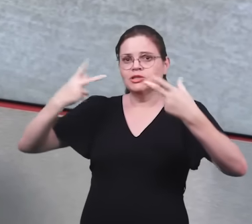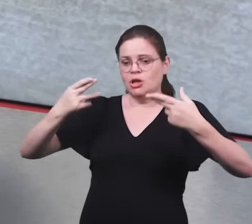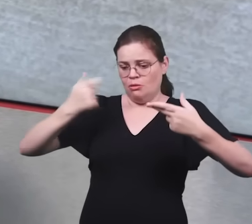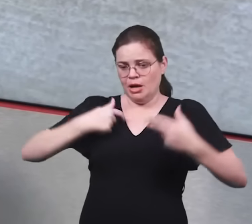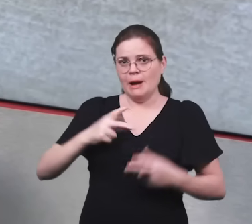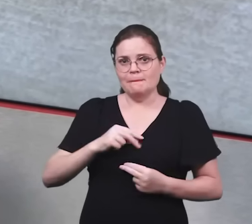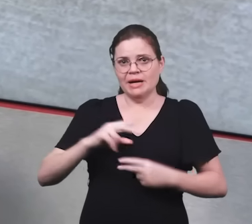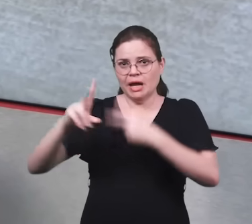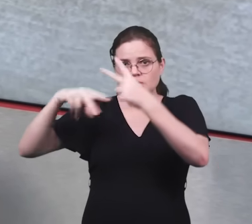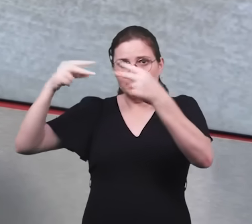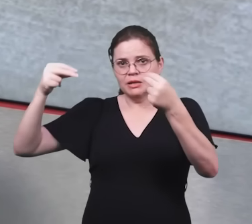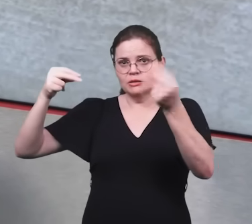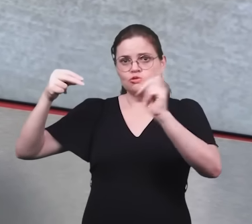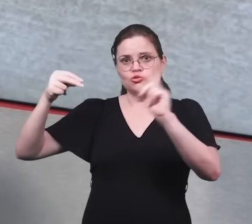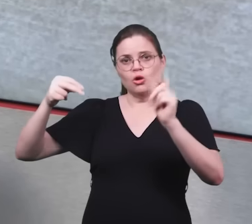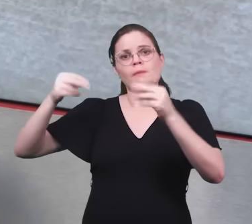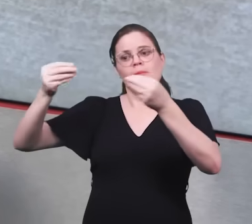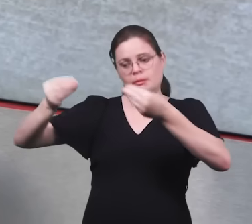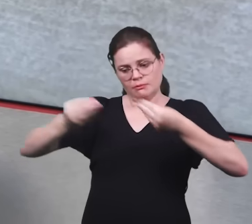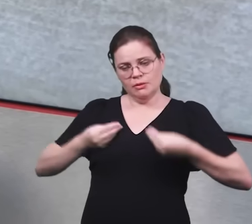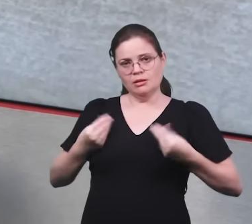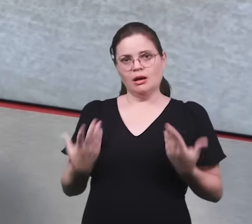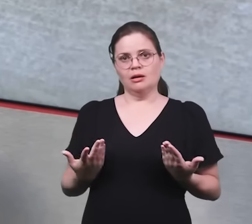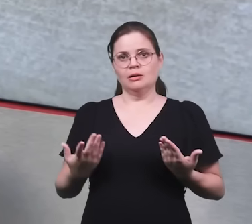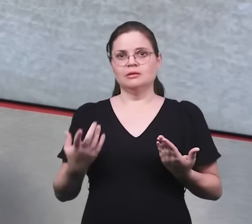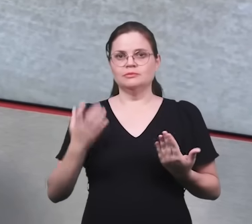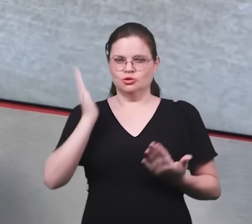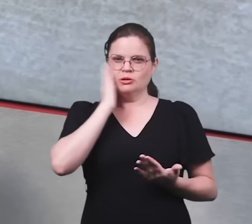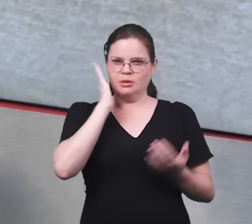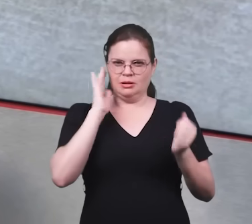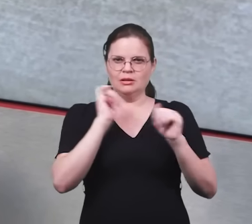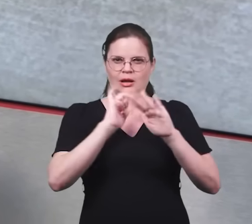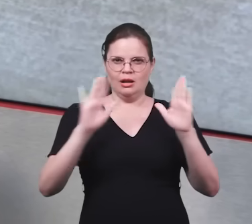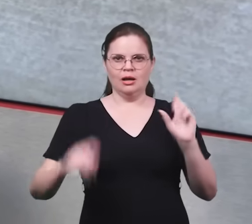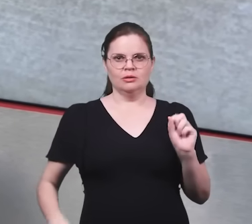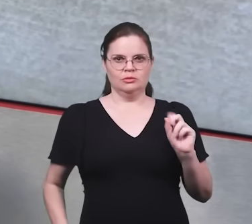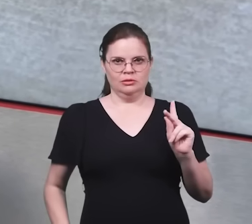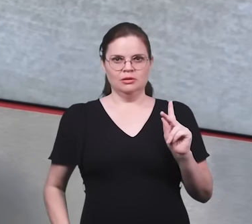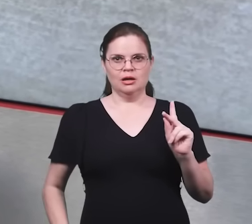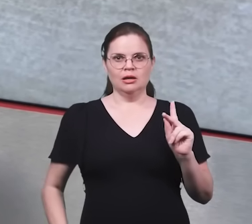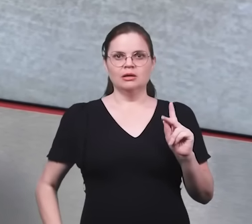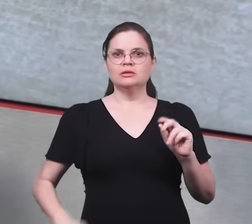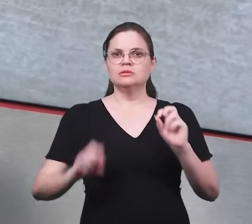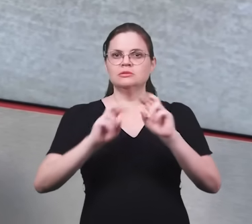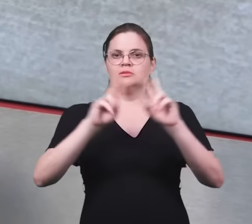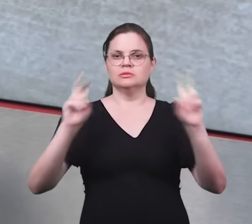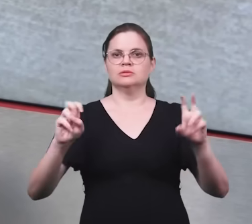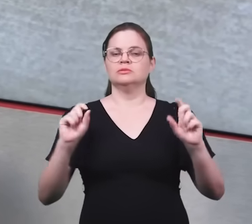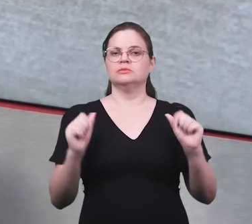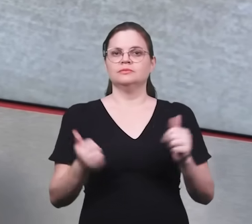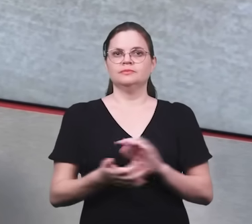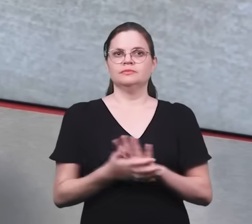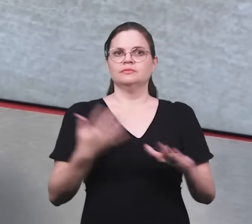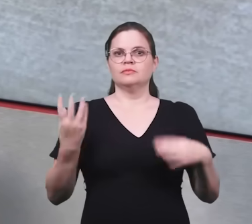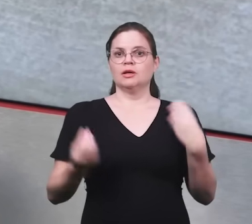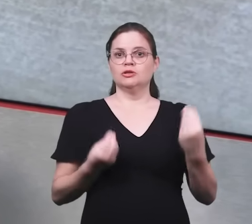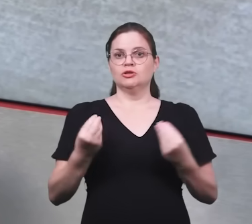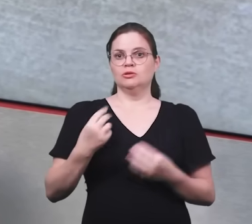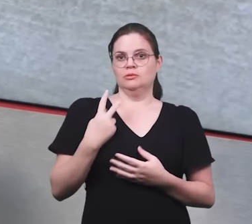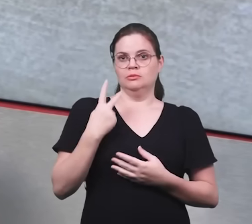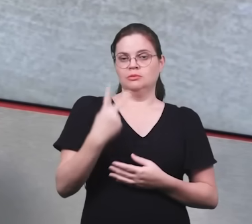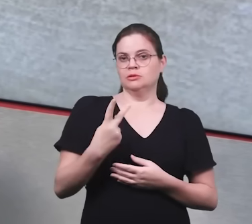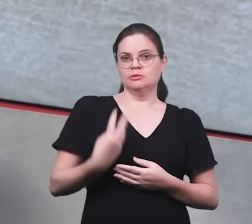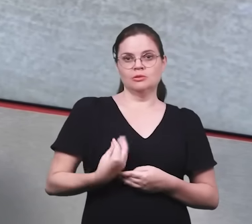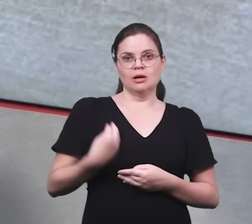ainda que não mereçamos, mas Ele nos dá isso. Isso é só para te esclarecer, a respeito da questão de como fica a